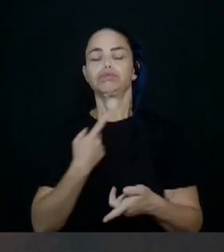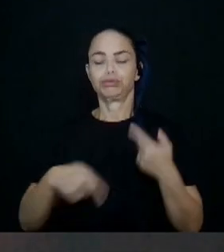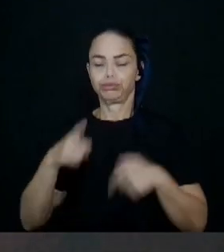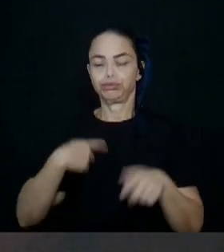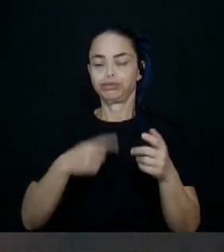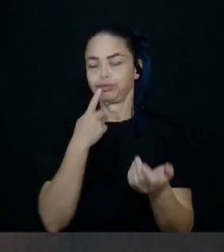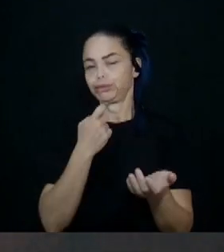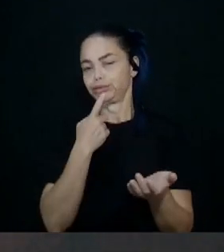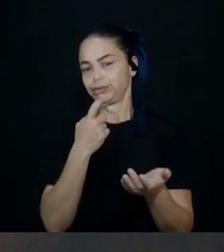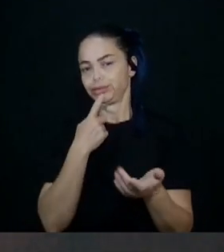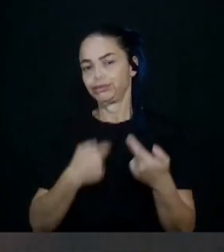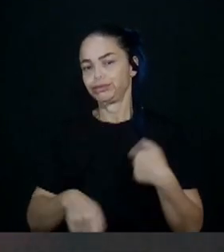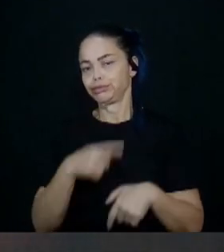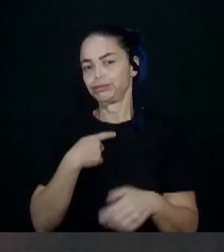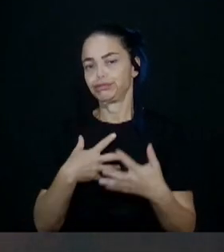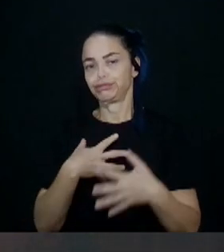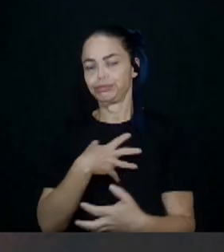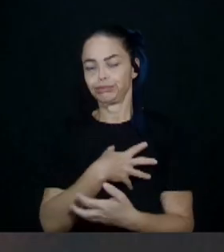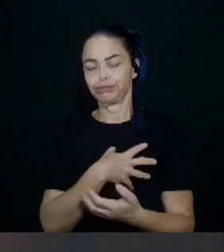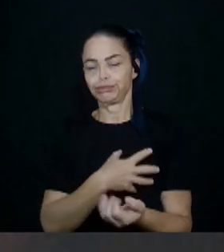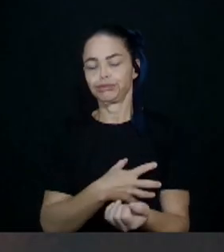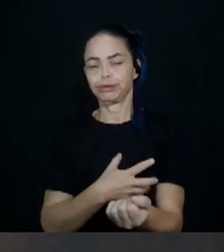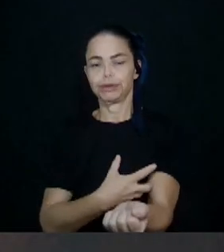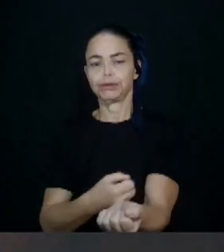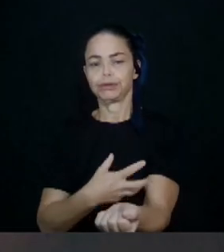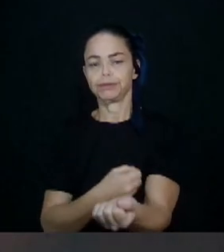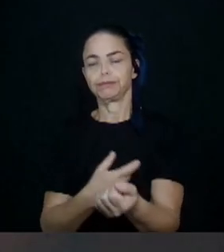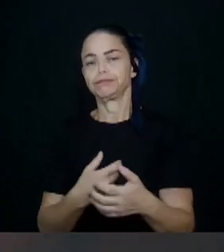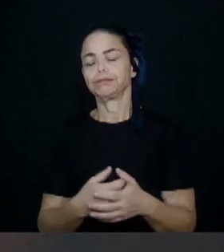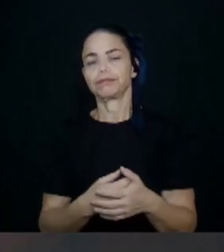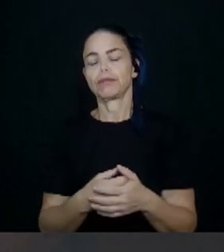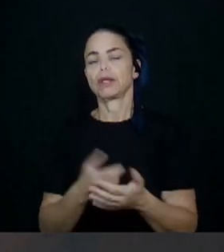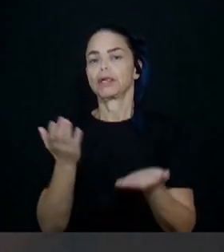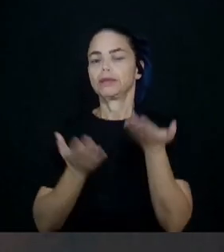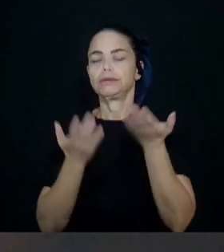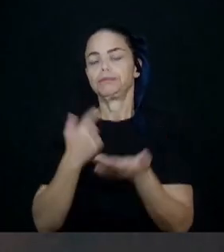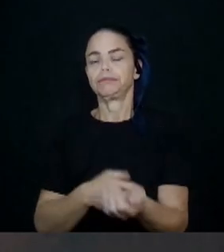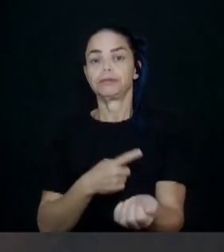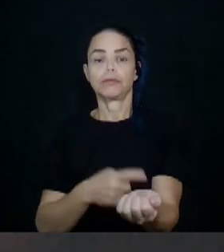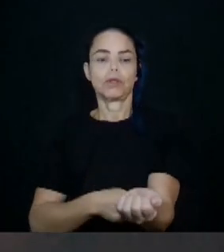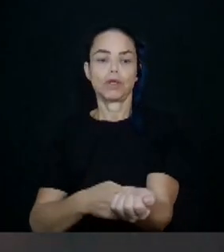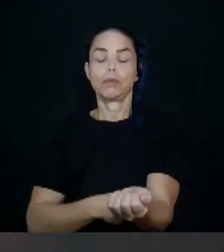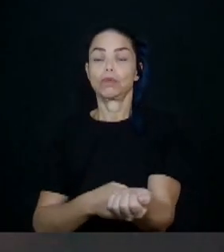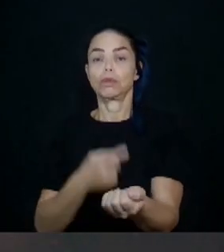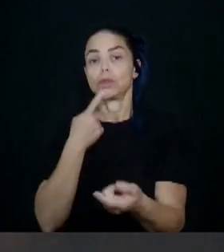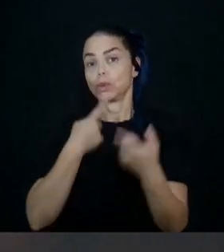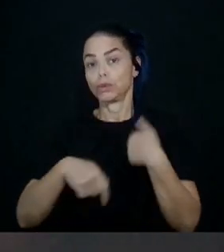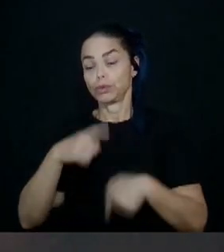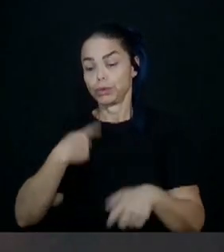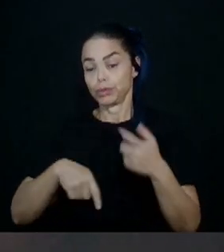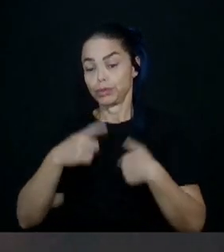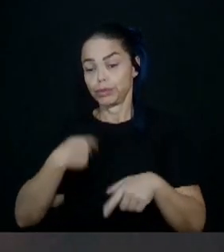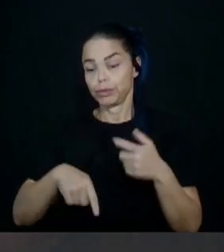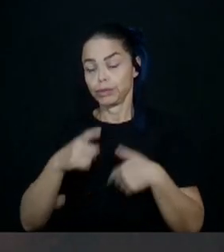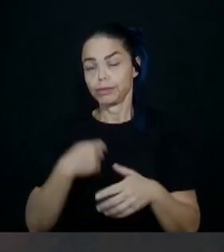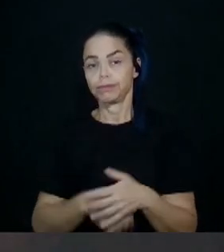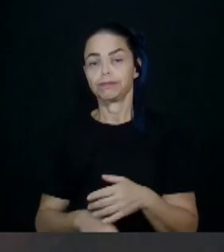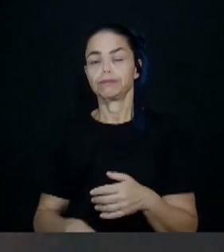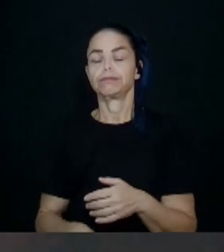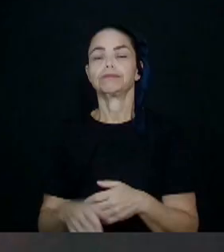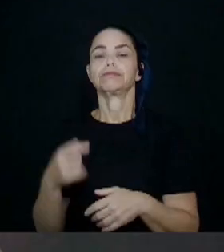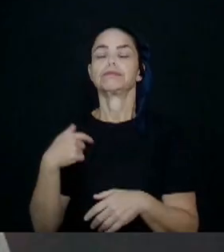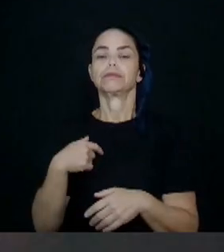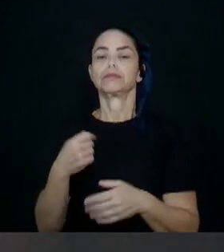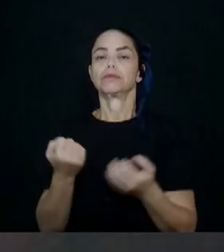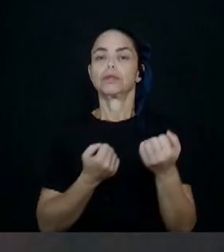Então, eu acho que esse equilíbrio emocional é esse processo, porque a partir que você entra, você anda um quarteirão, você